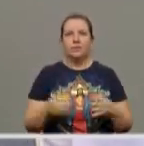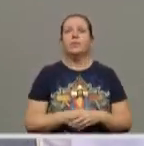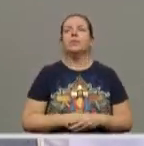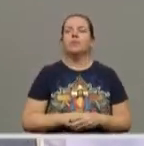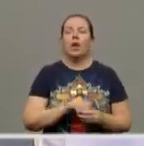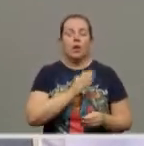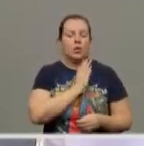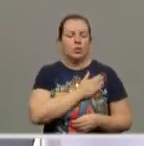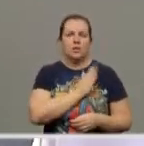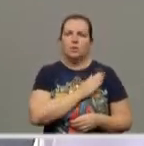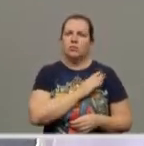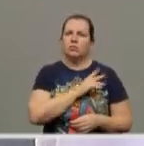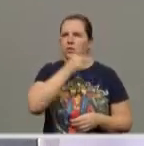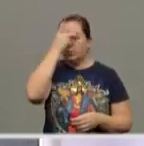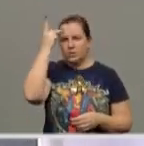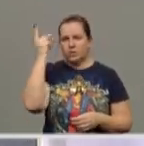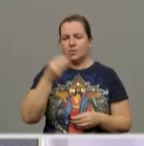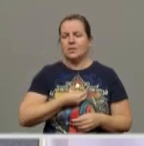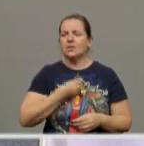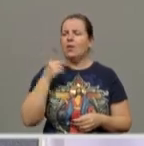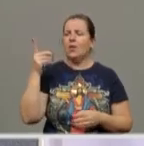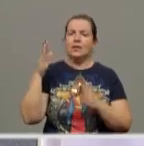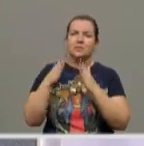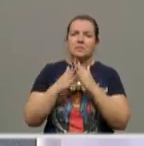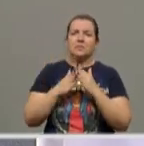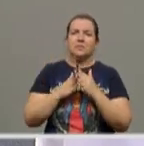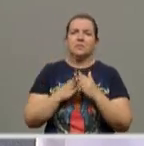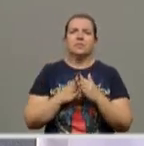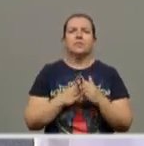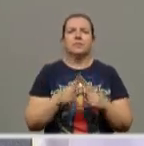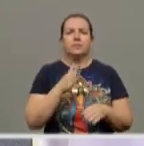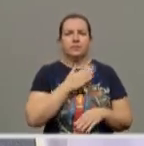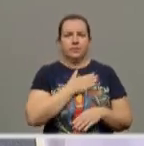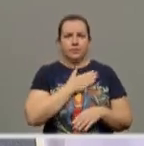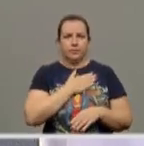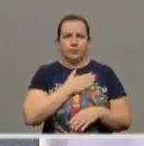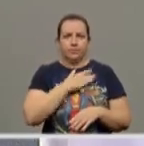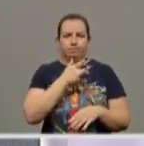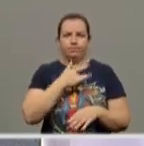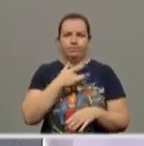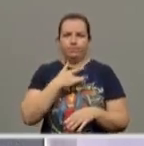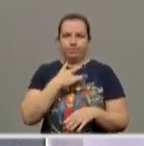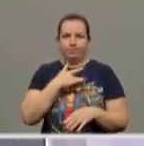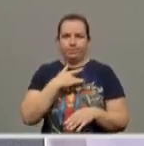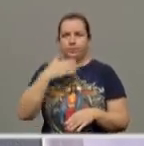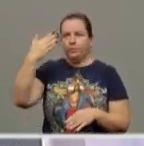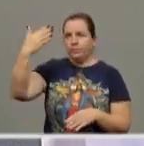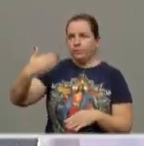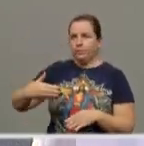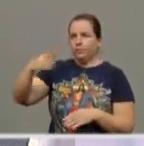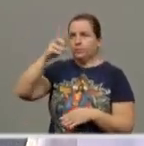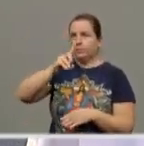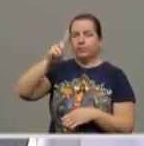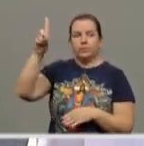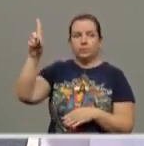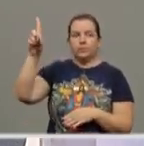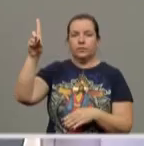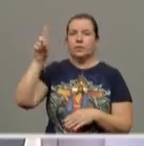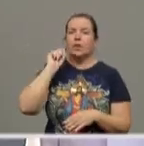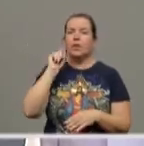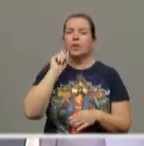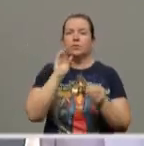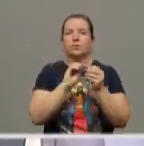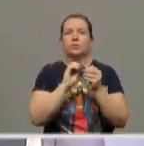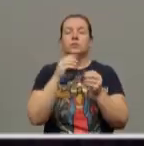coração daqueles que estão em casa. Põe a mão agora já no seu coração. Diante daquilo que você passa com a sua